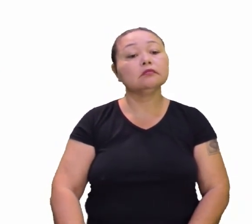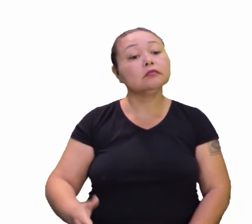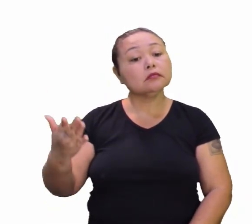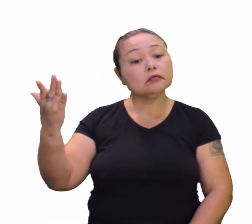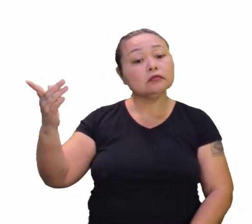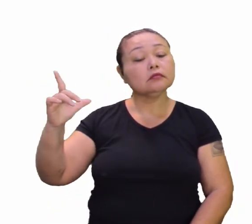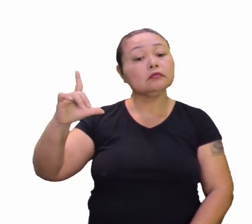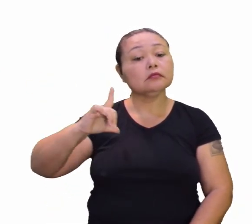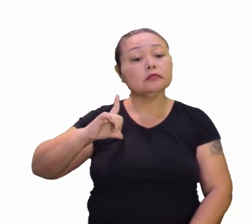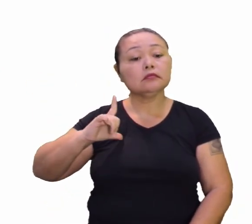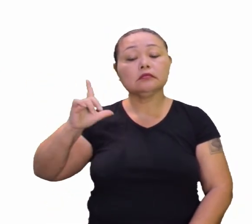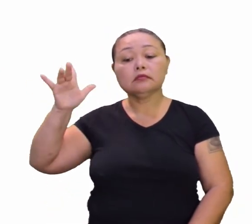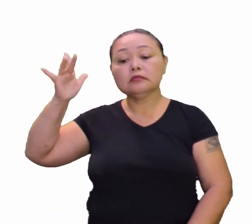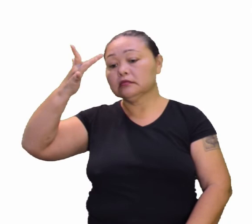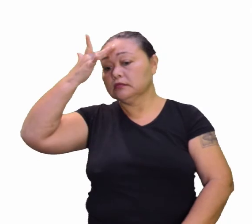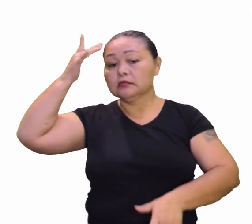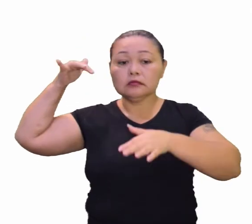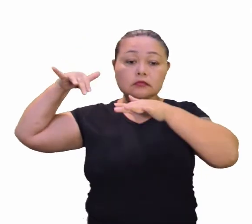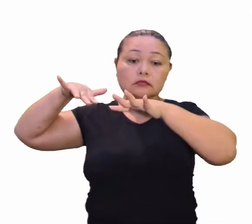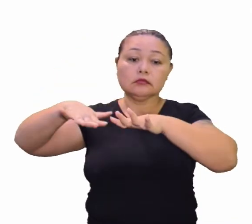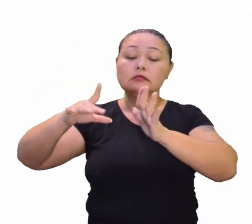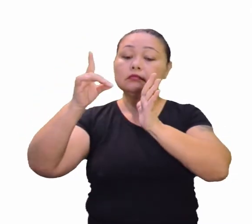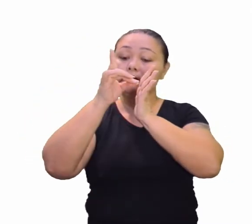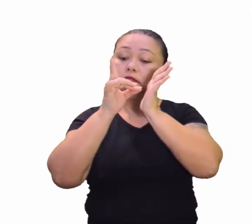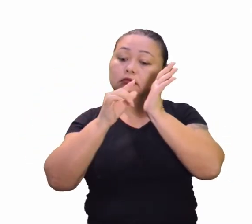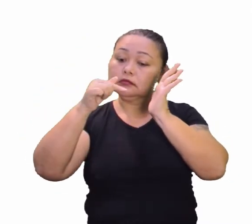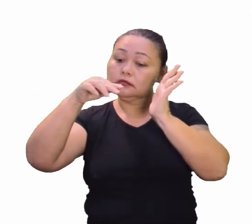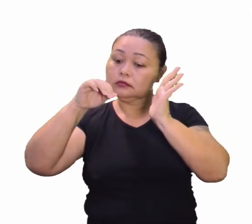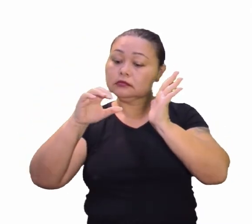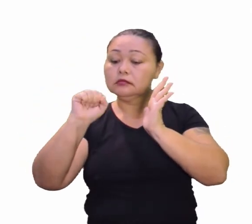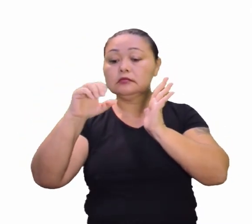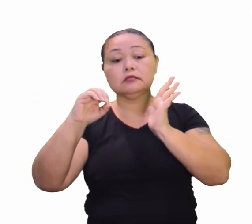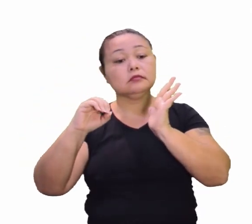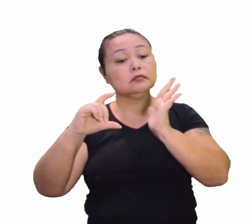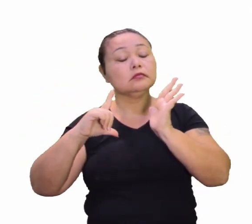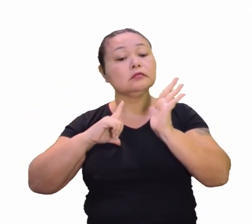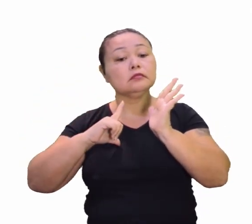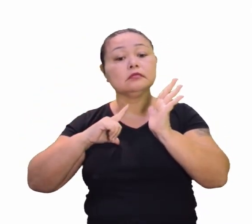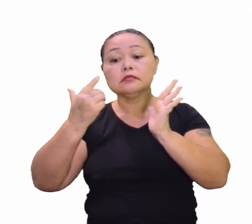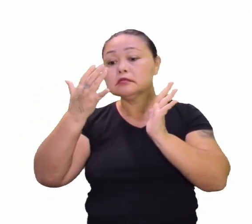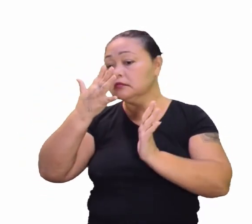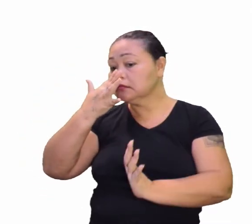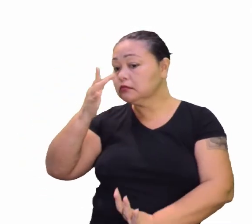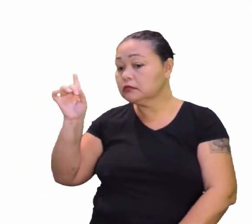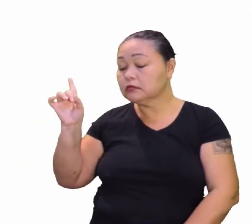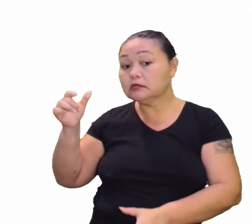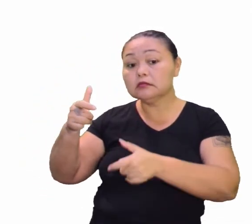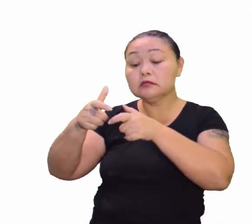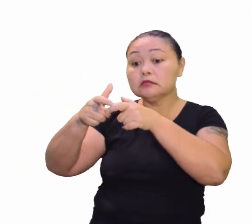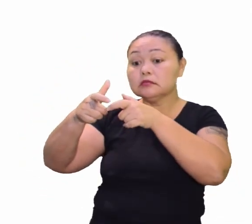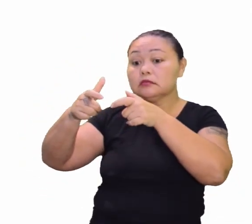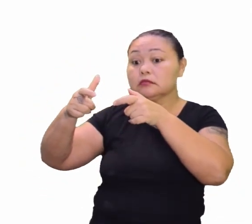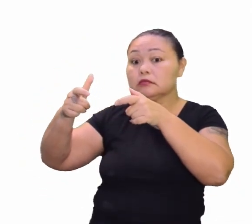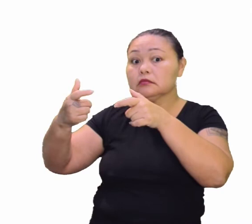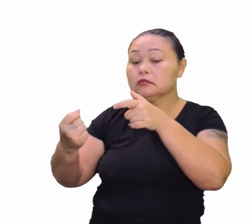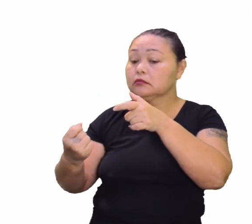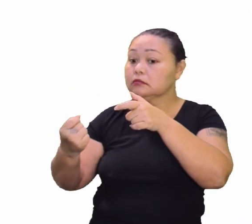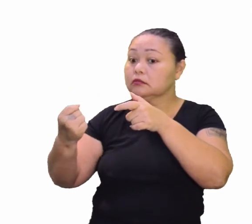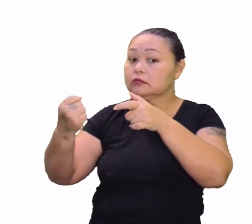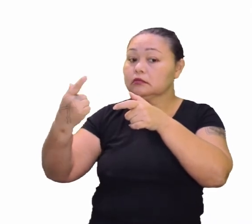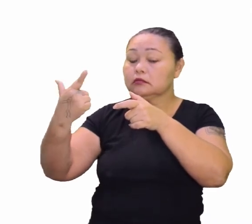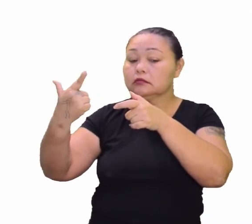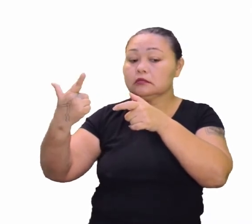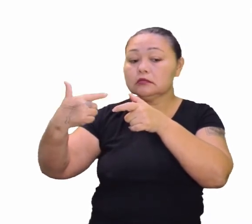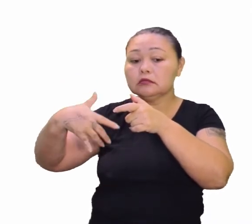E aí nós temos aí a migração da década de 70 e 80, que a gente vai conseguir observar aquele crescimento